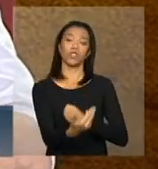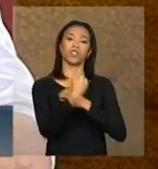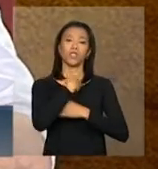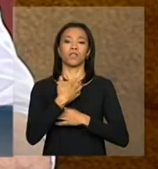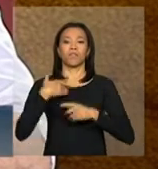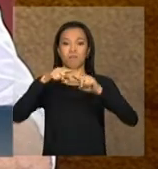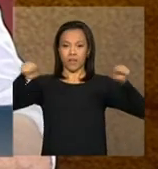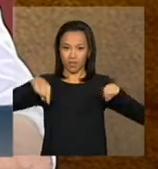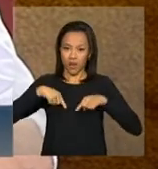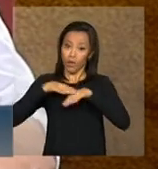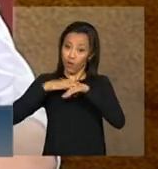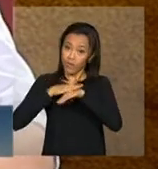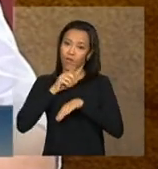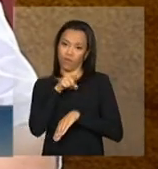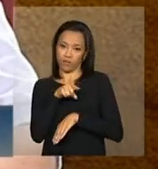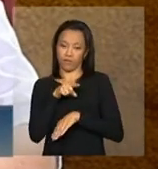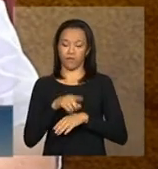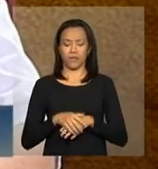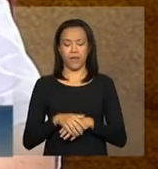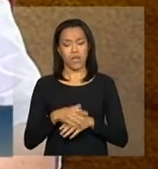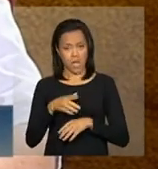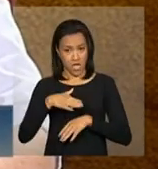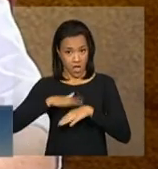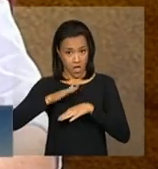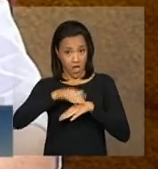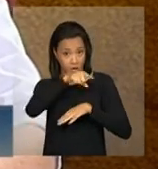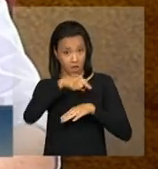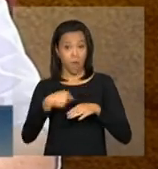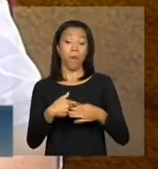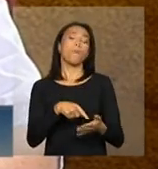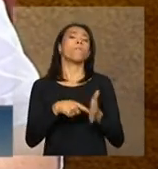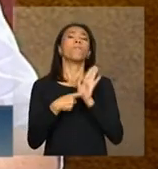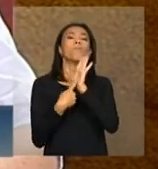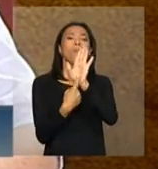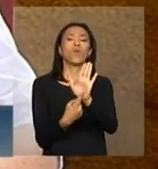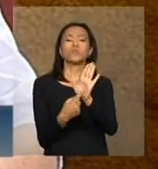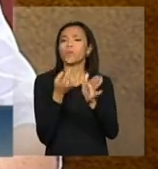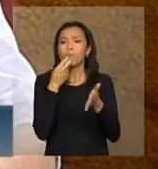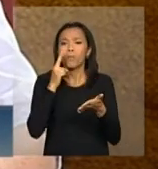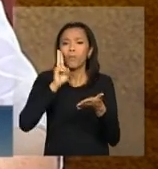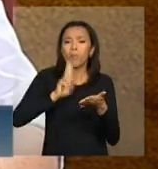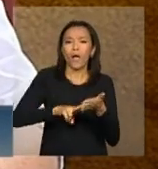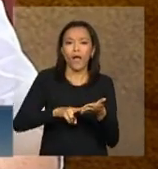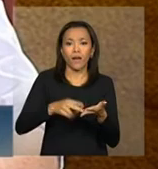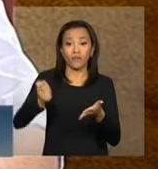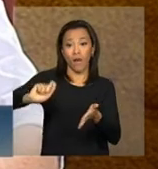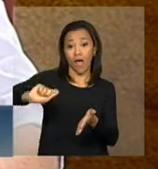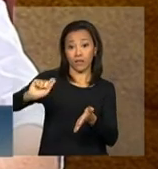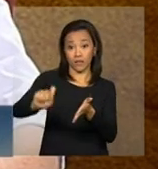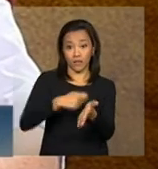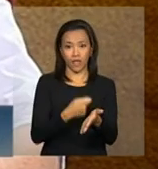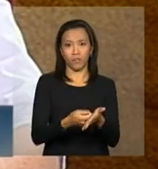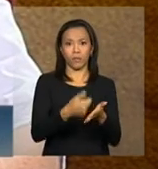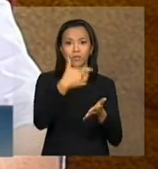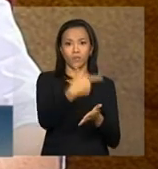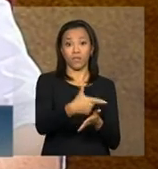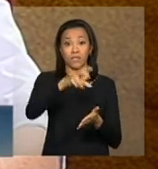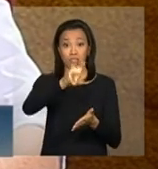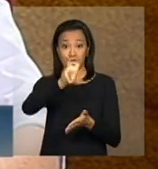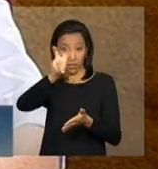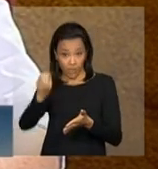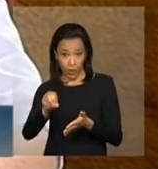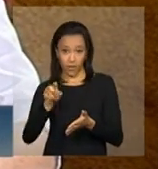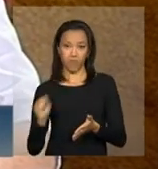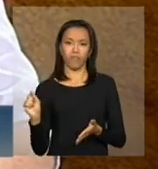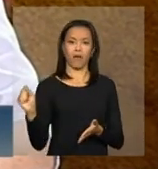com você. E ele me mostra, naquela ocasião, uma carta assinada por 250 entidades